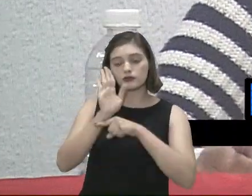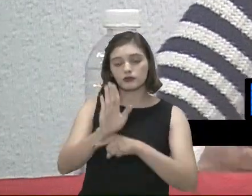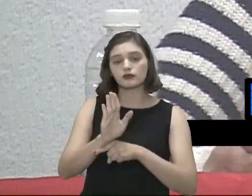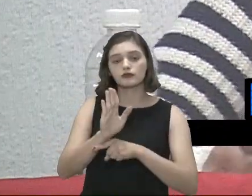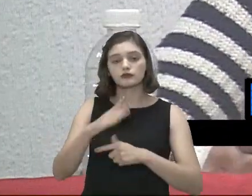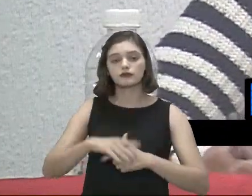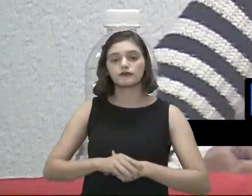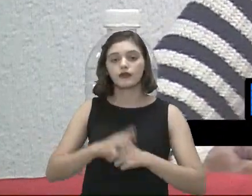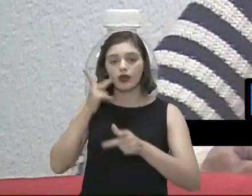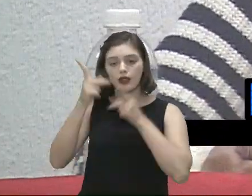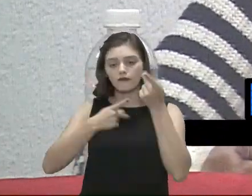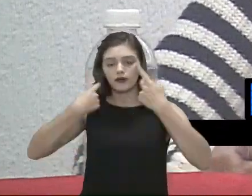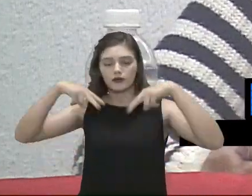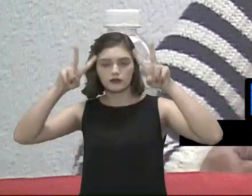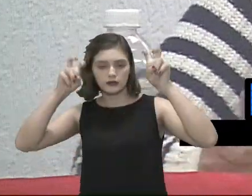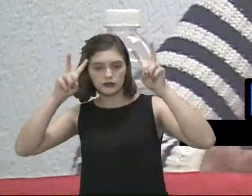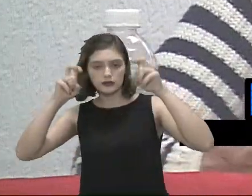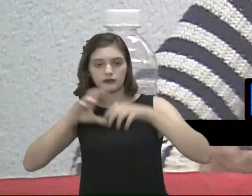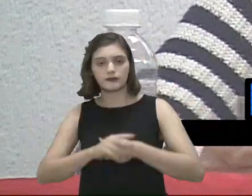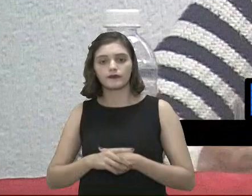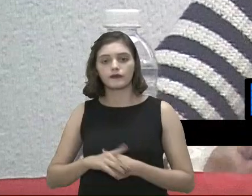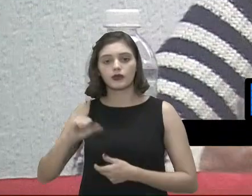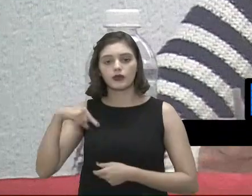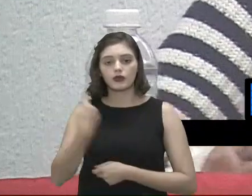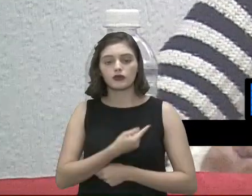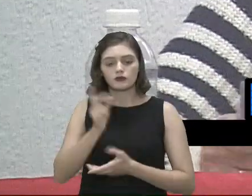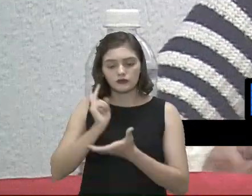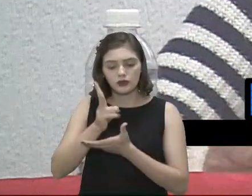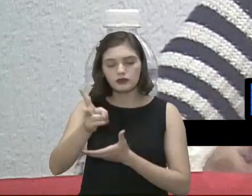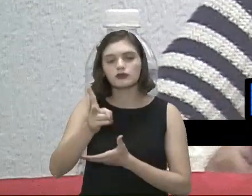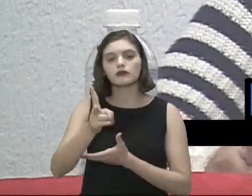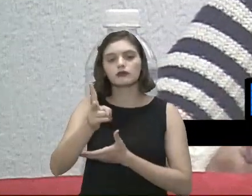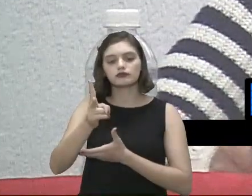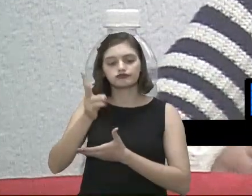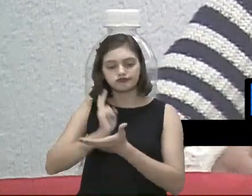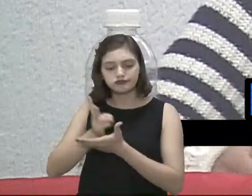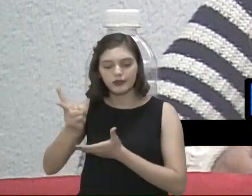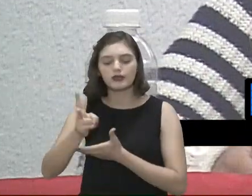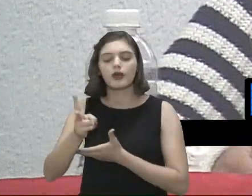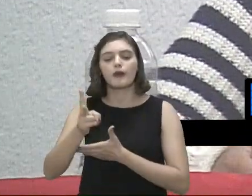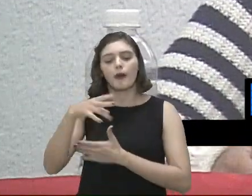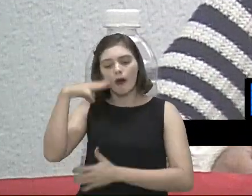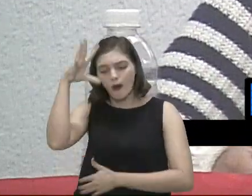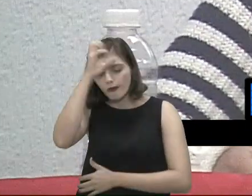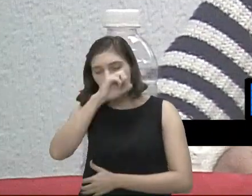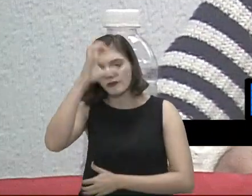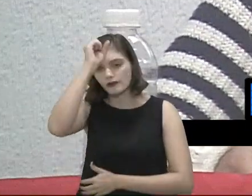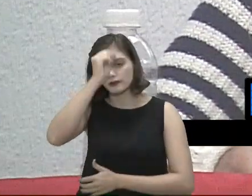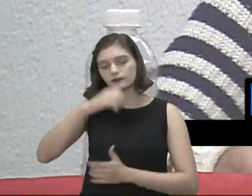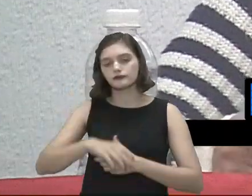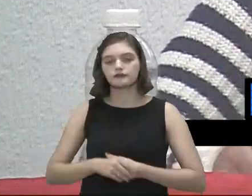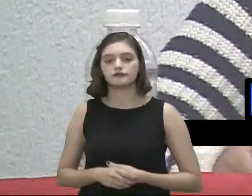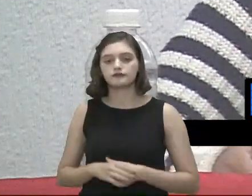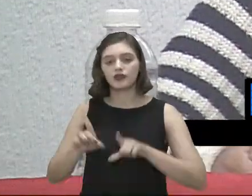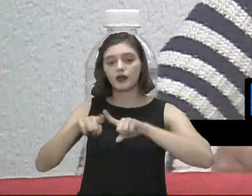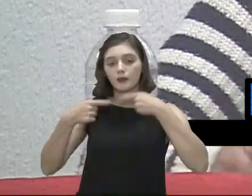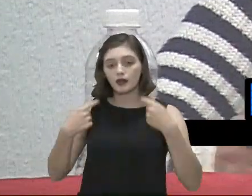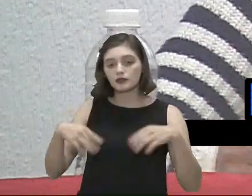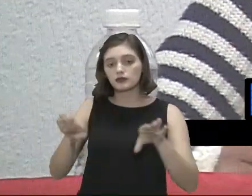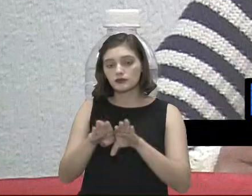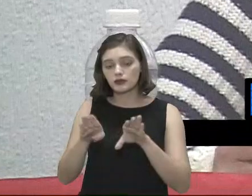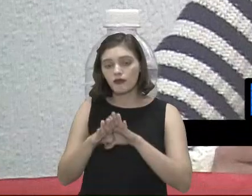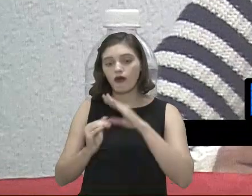ela fala sobre isso, que nós temos sempre que estar continuamente nos capacitando, mas também